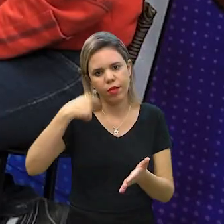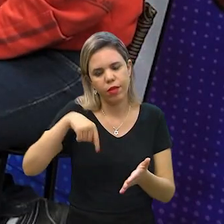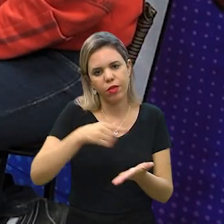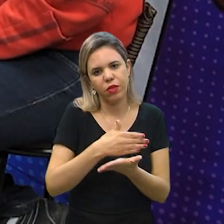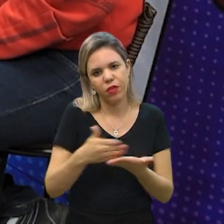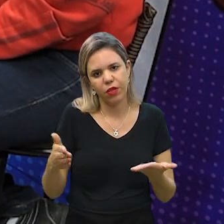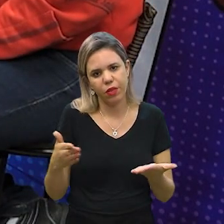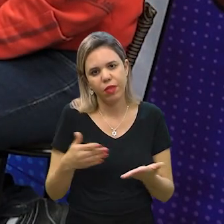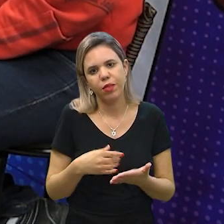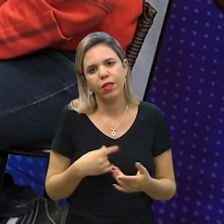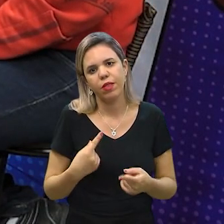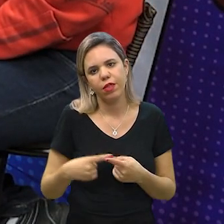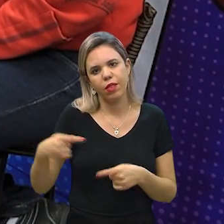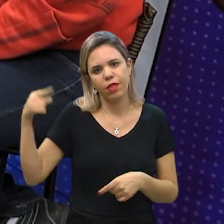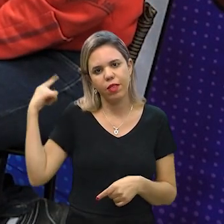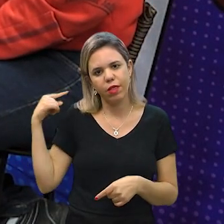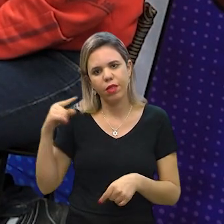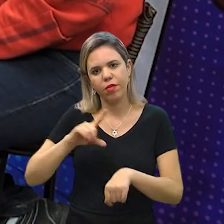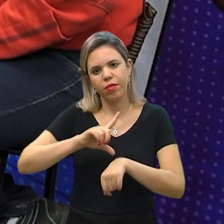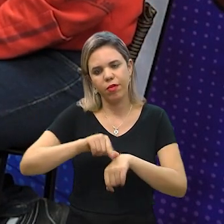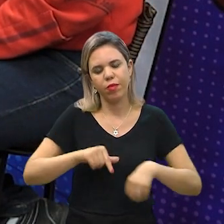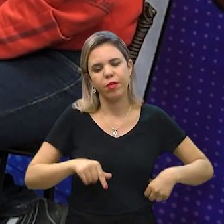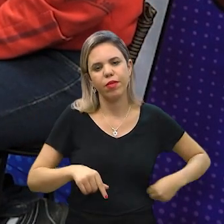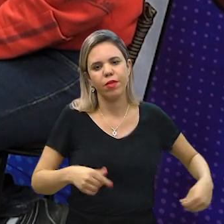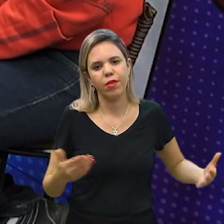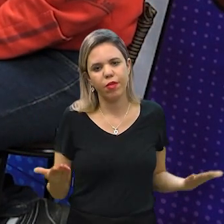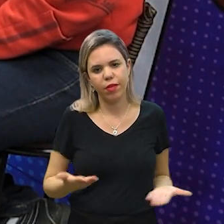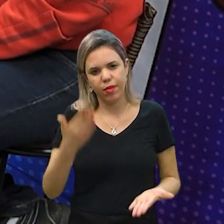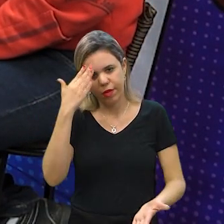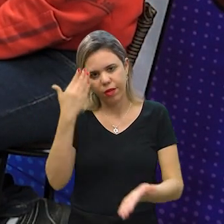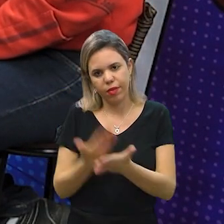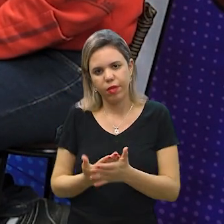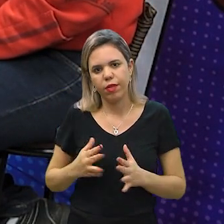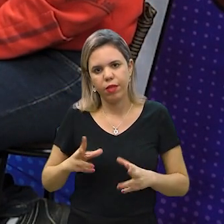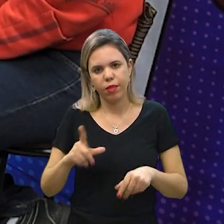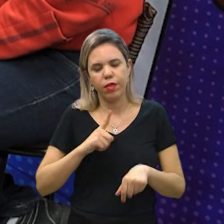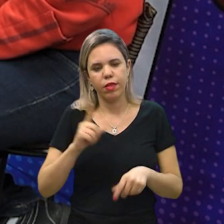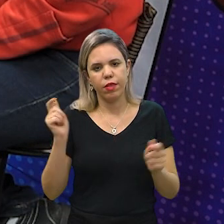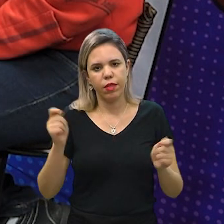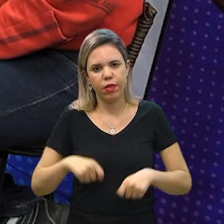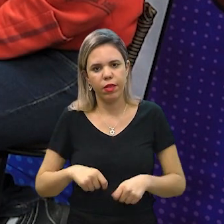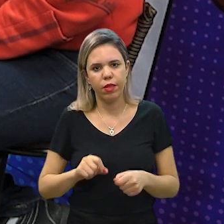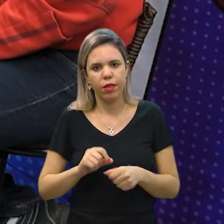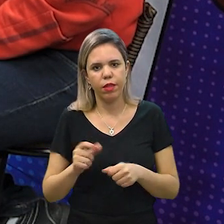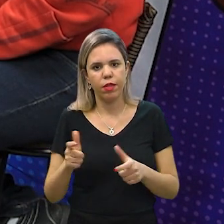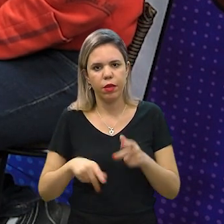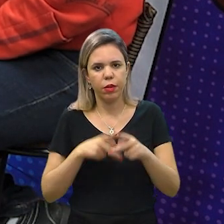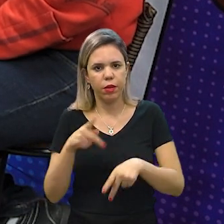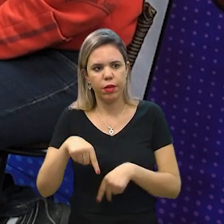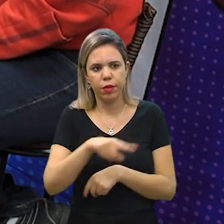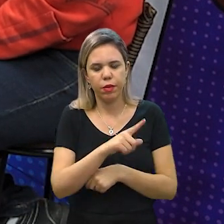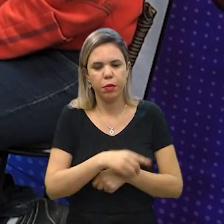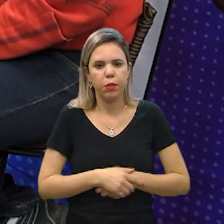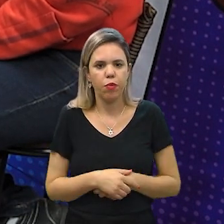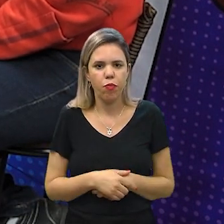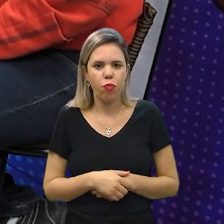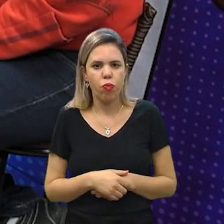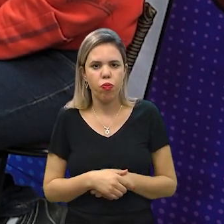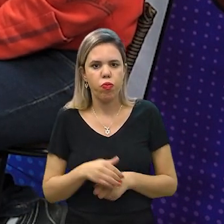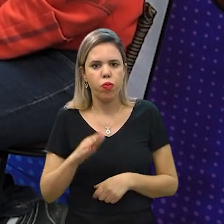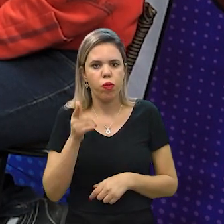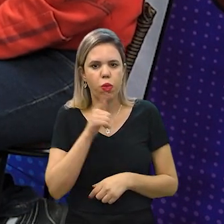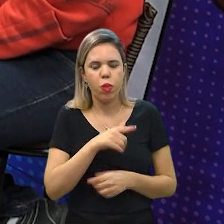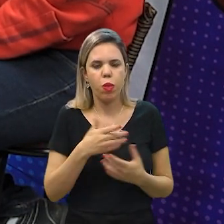vou começar porque antes eu estava um pouco atrasada, mas eu acredito que tudo tenha sempre que ir aonde o pessoal vai, onde